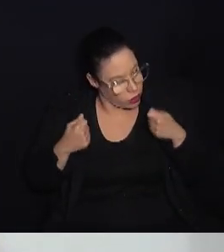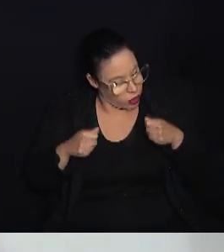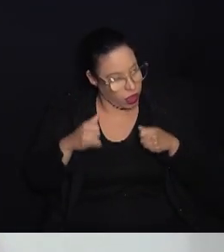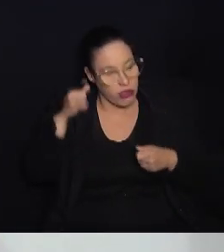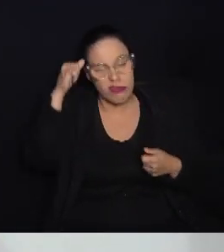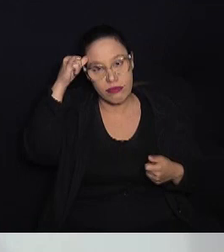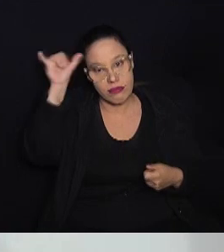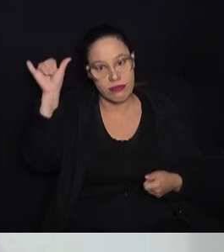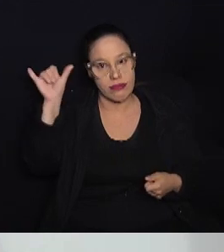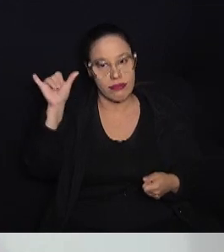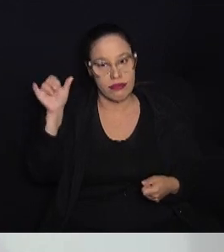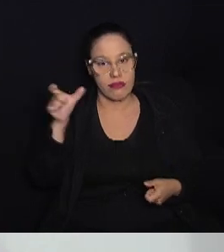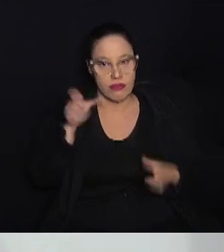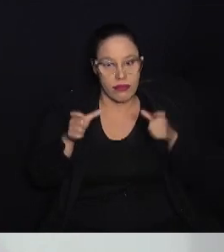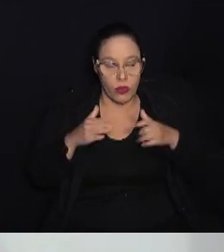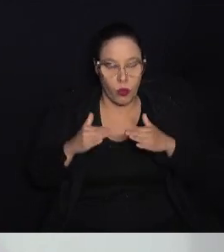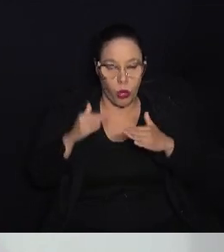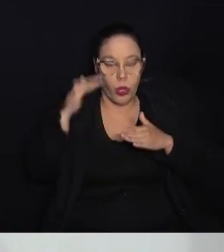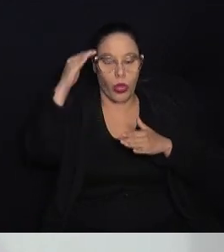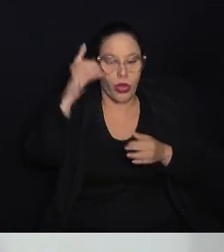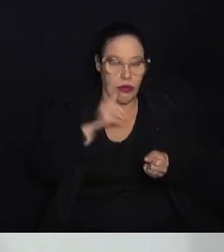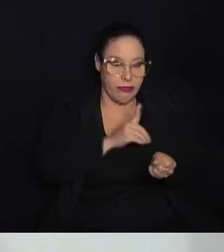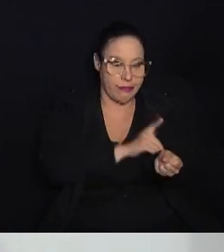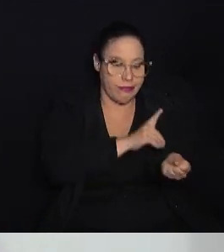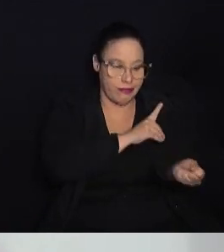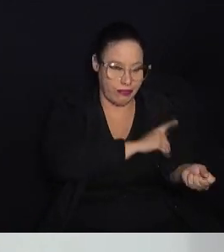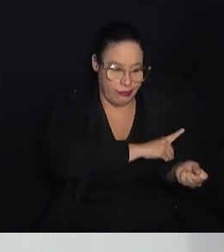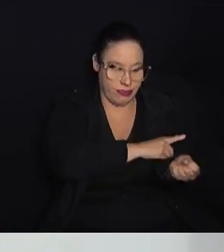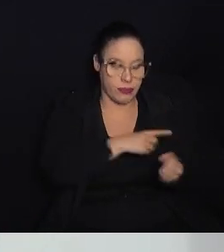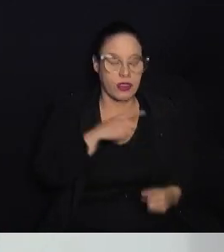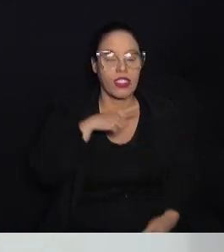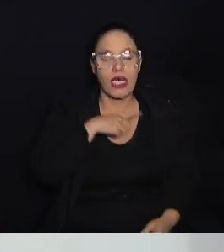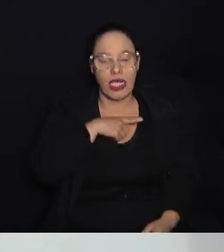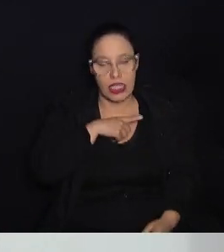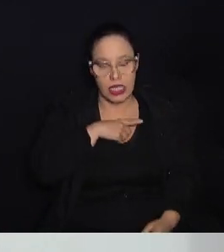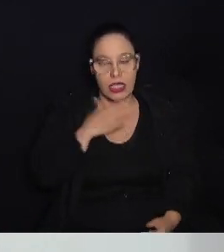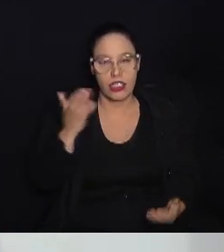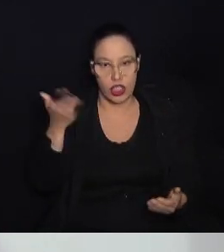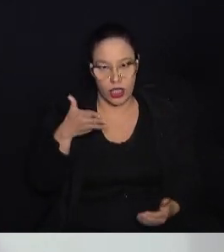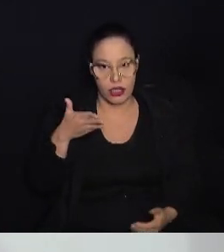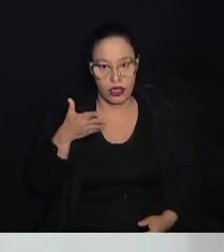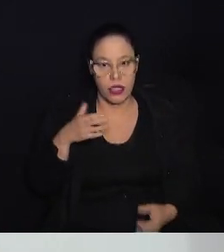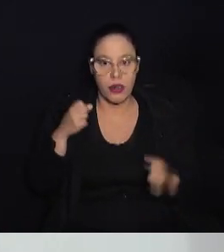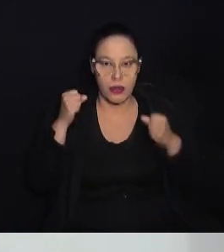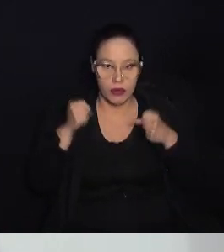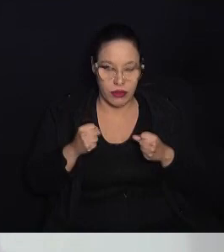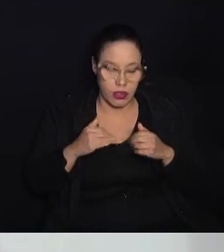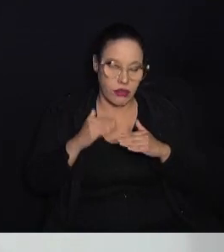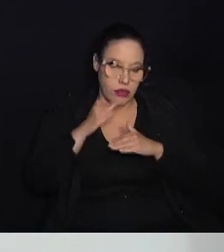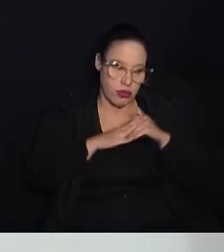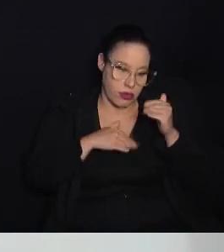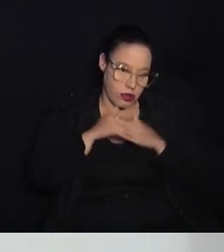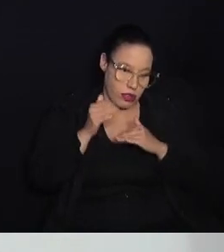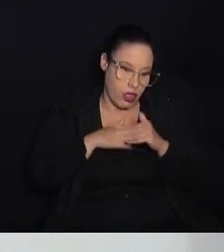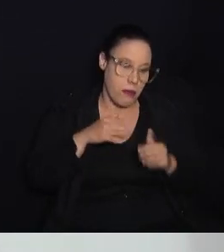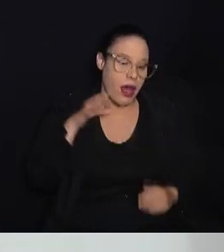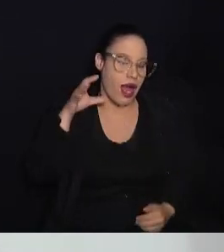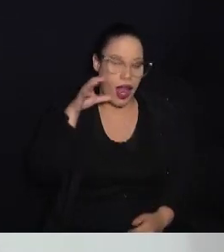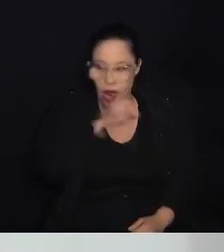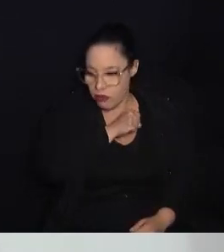necessário, para evitar que essas pessoas desenvolvam diabetes e nas pessoas que têm diabetes, que a gente possa tratar